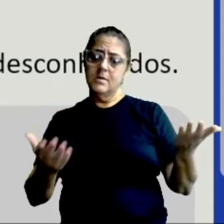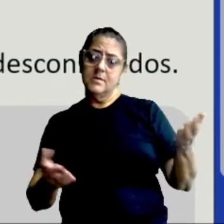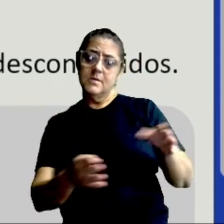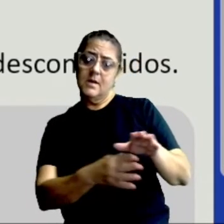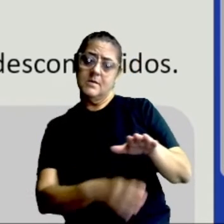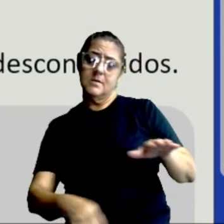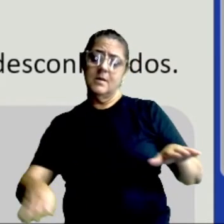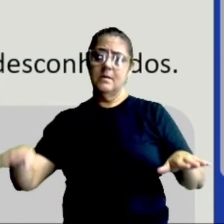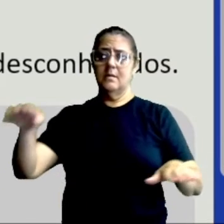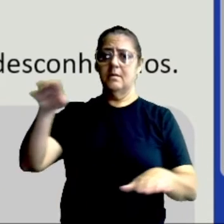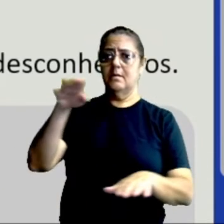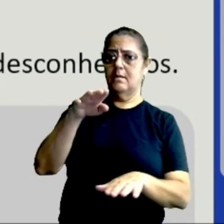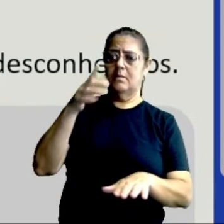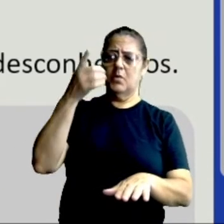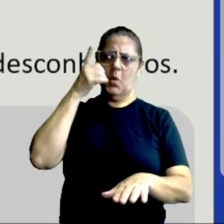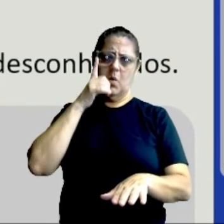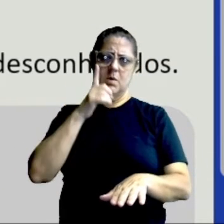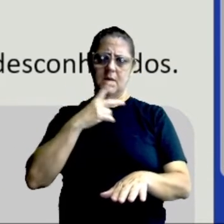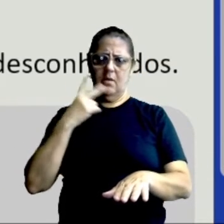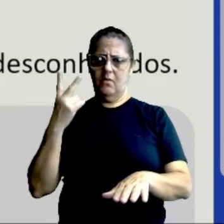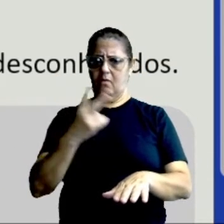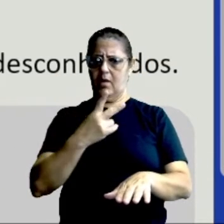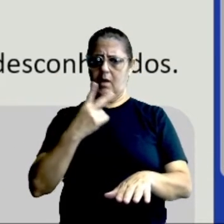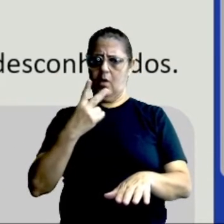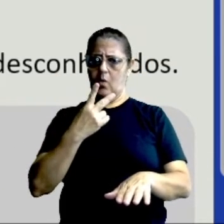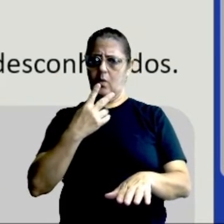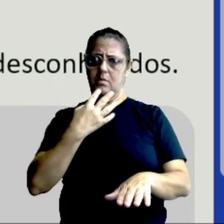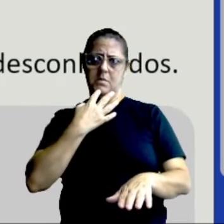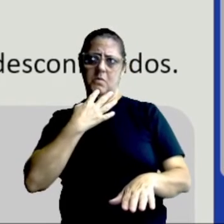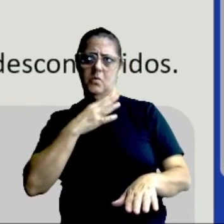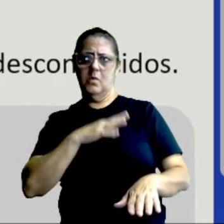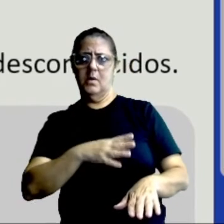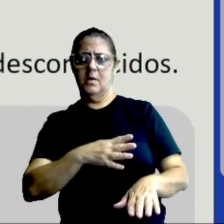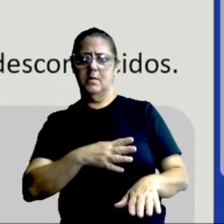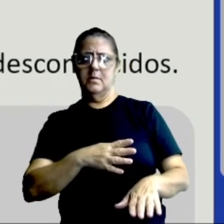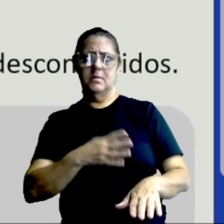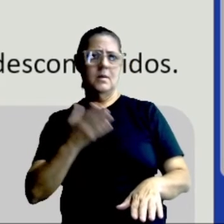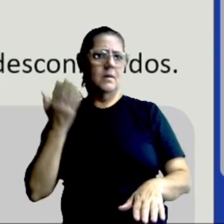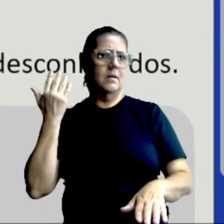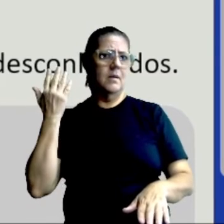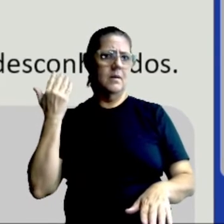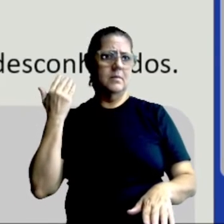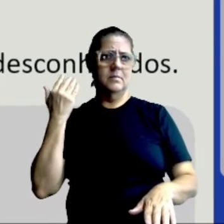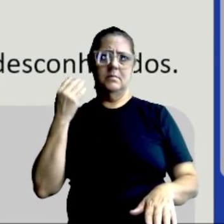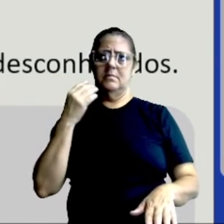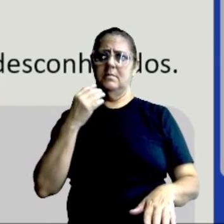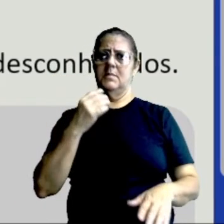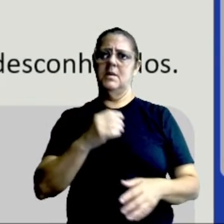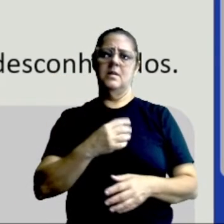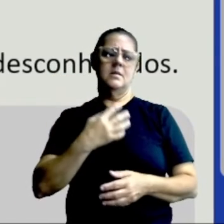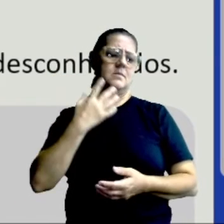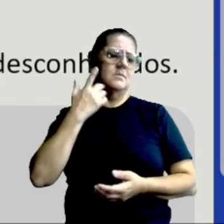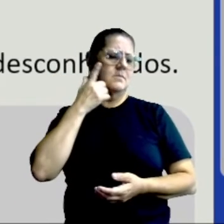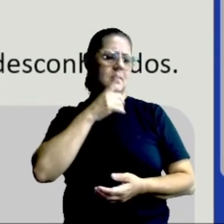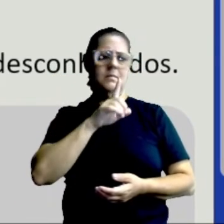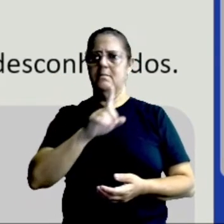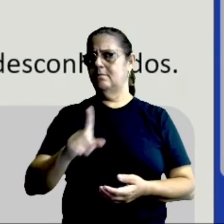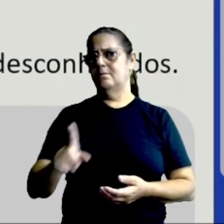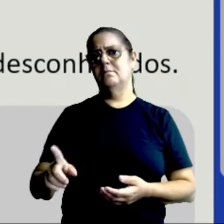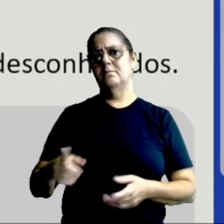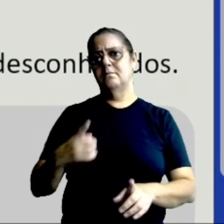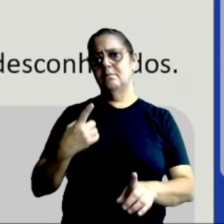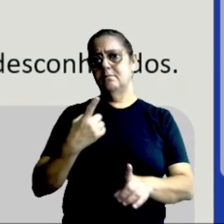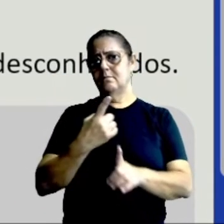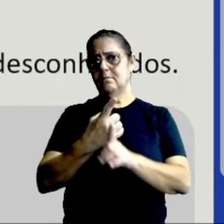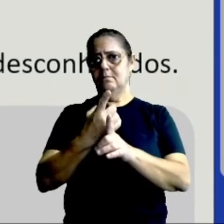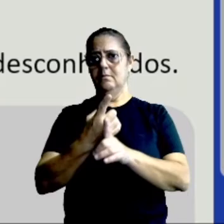a gente consegue, então, descobrir os valores desconhecidos. Como eu citei na questão anterior, a gente não consegue,